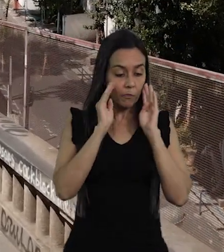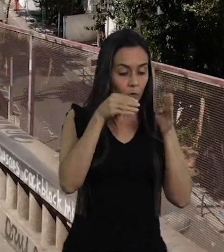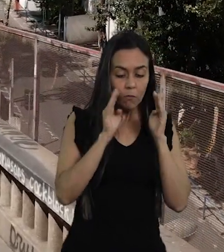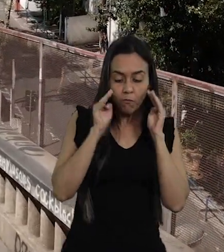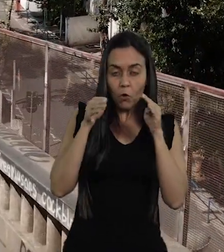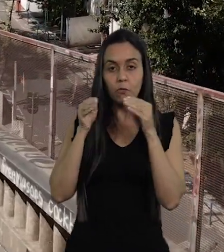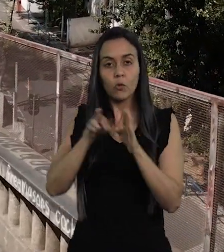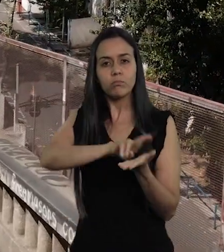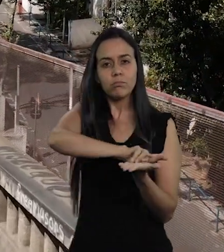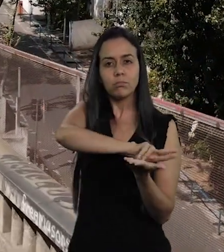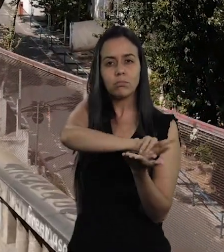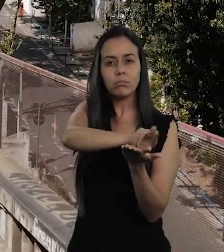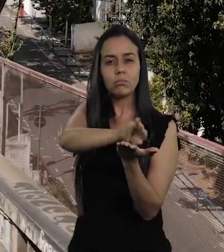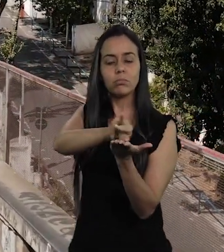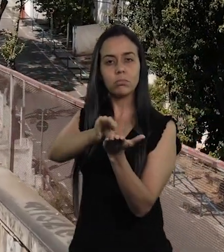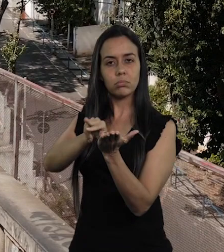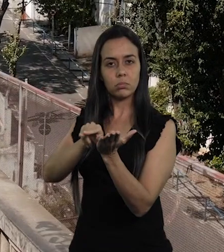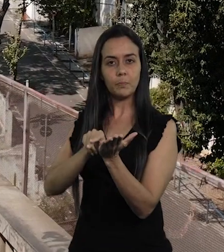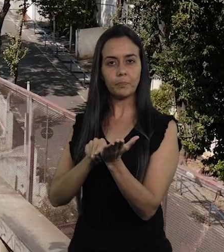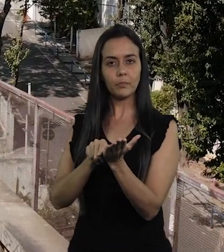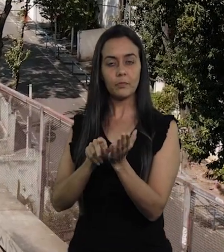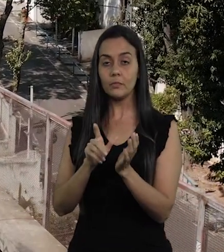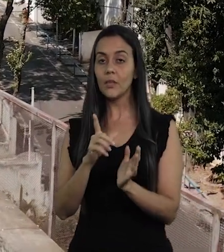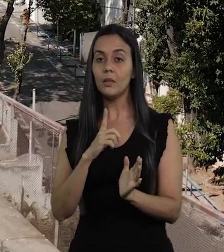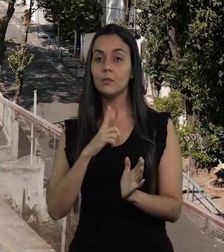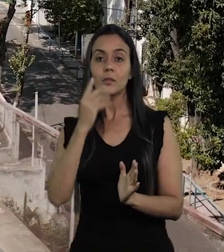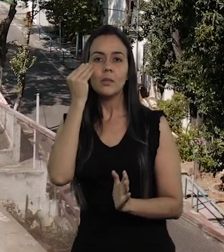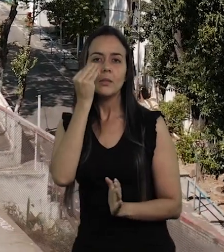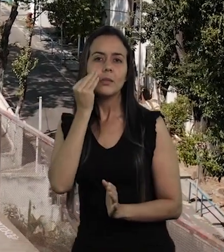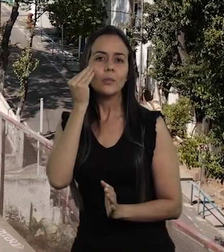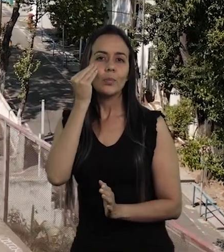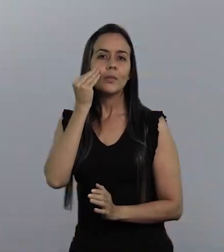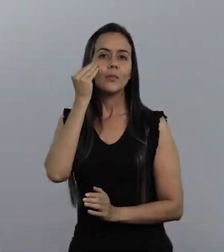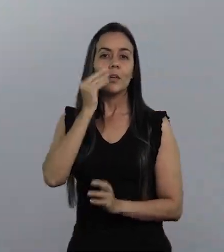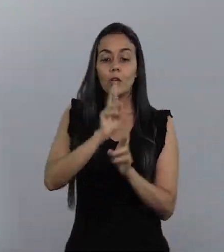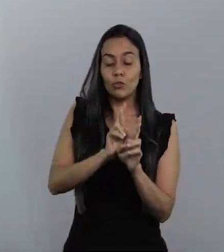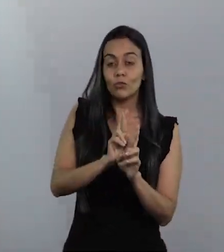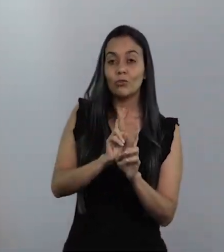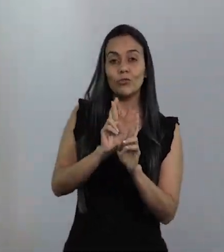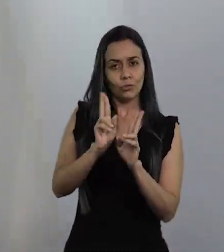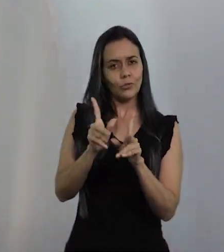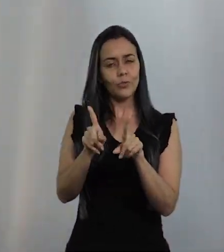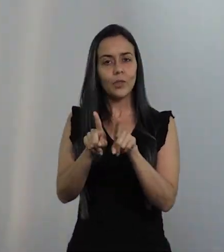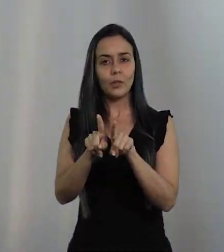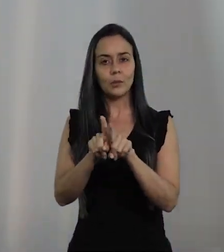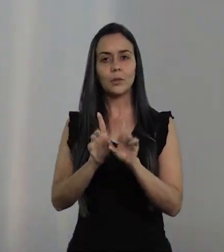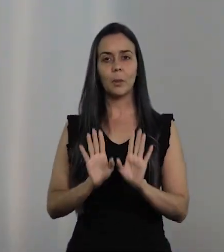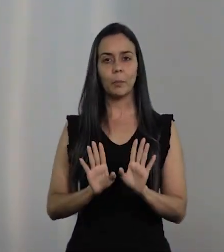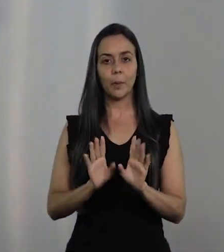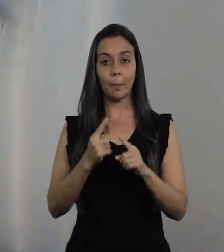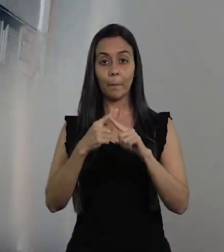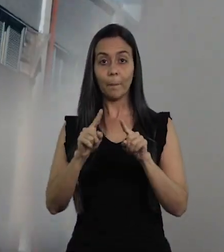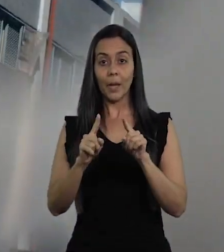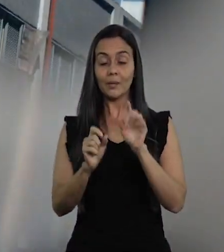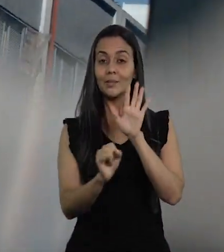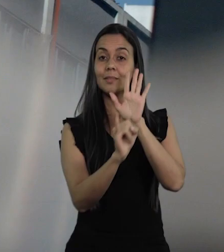pessoal que se expressa a partir de experiências diversas e que levam a múltiplas identidades.